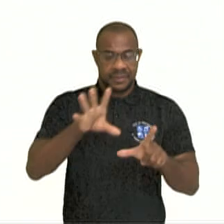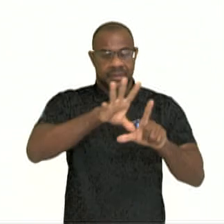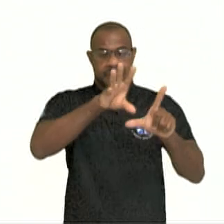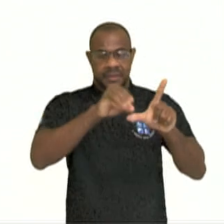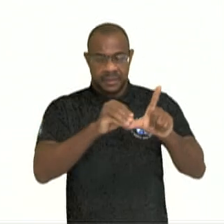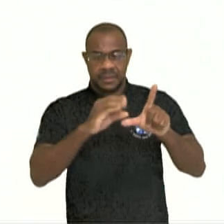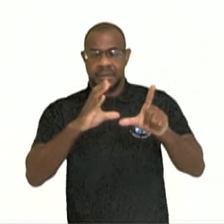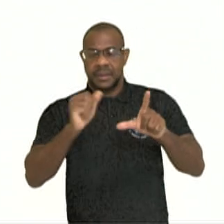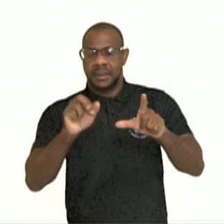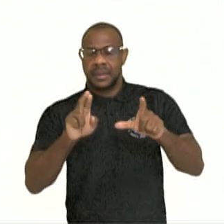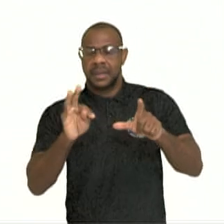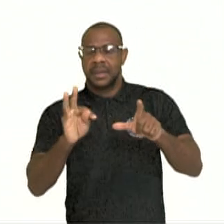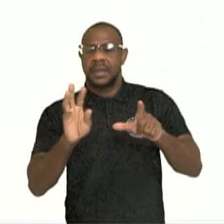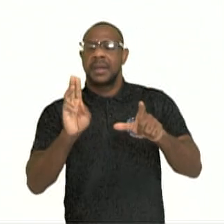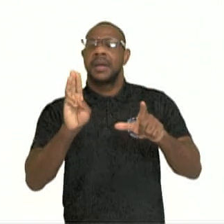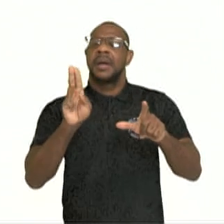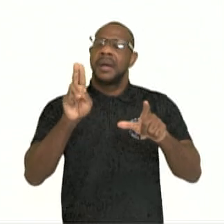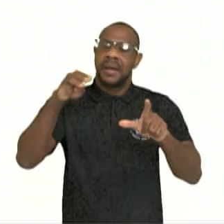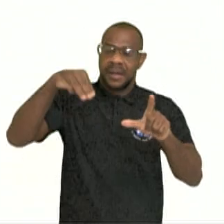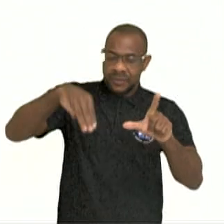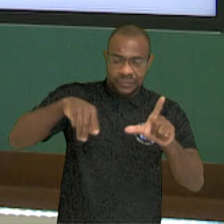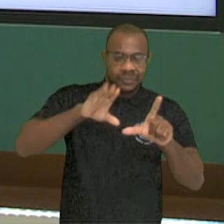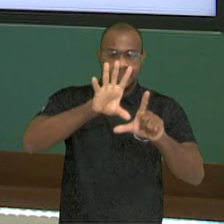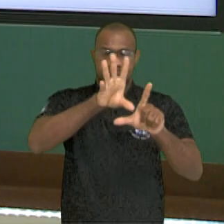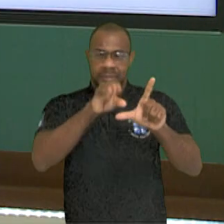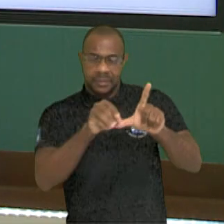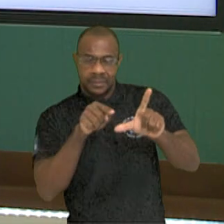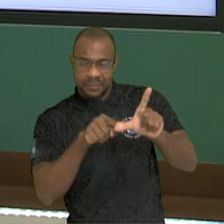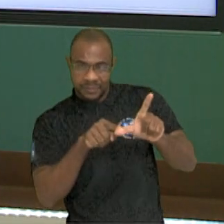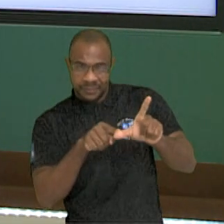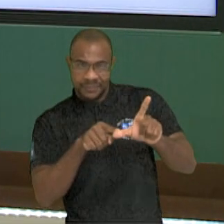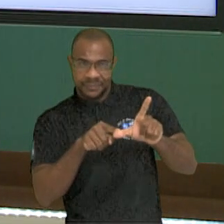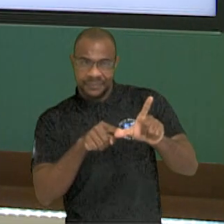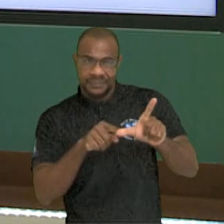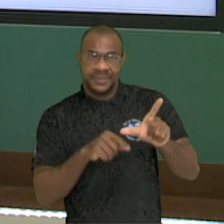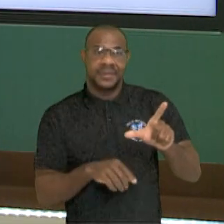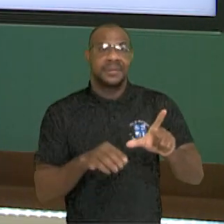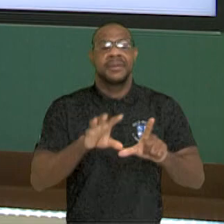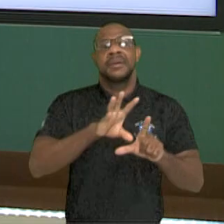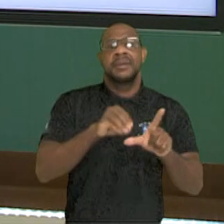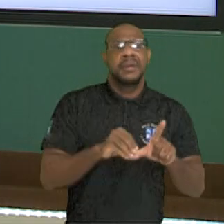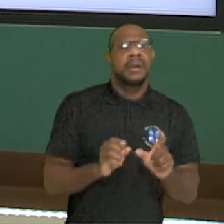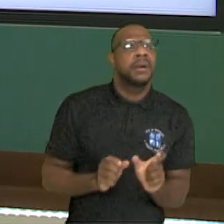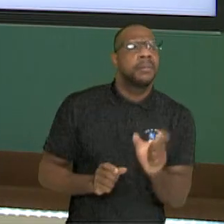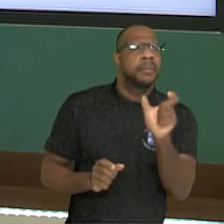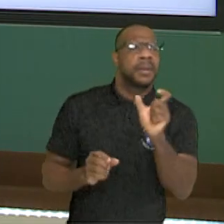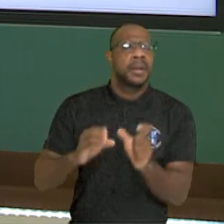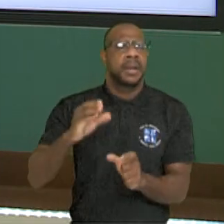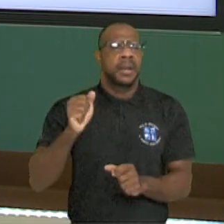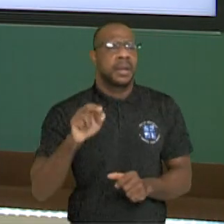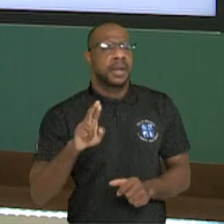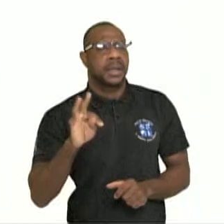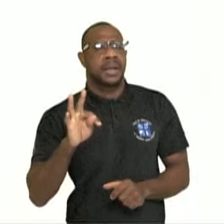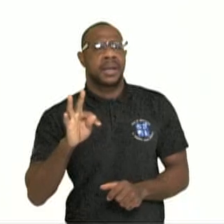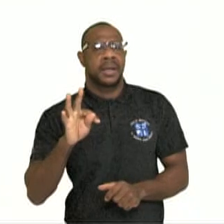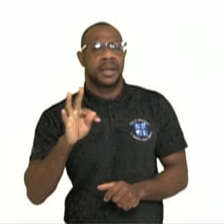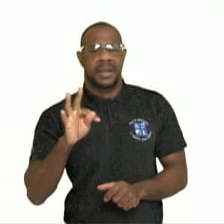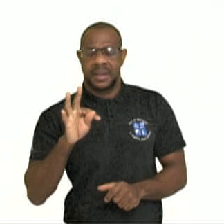né? Mas o que é isso? Vamos descobrir melhor? A palavra cartoon, então, é uma